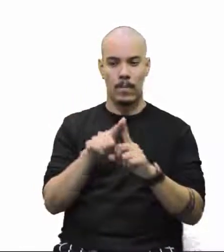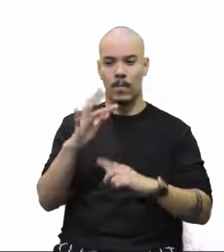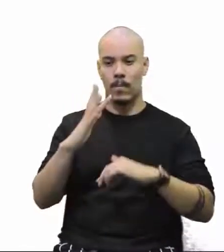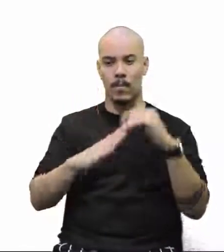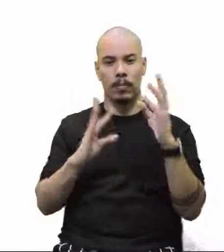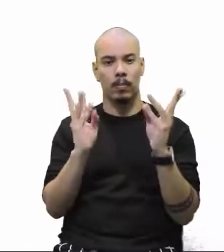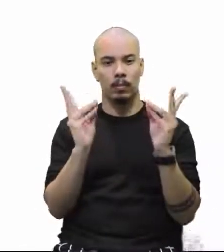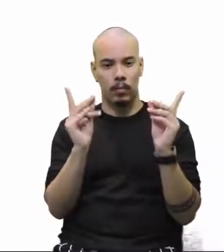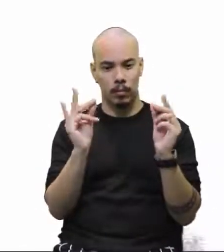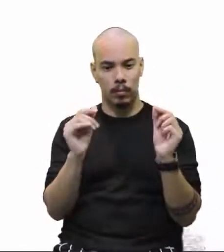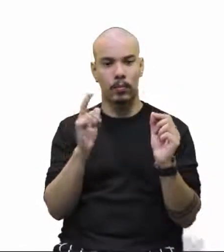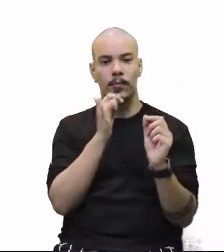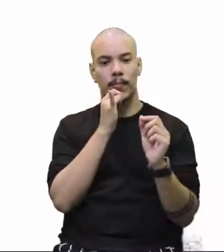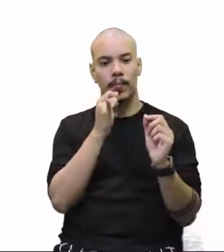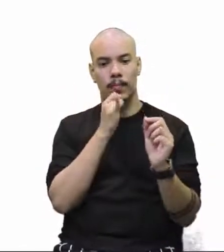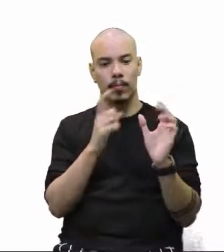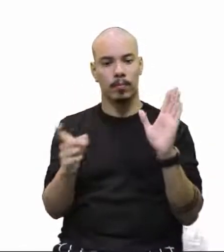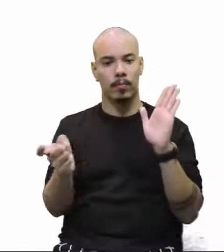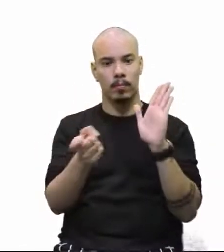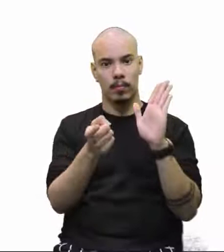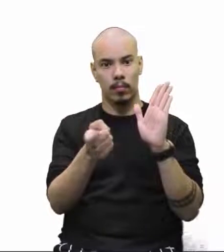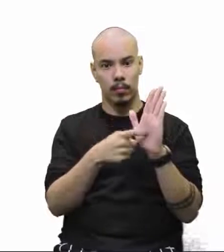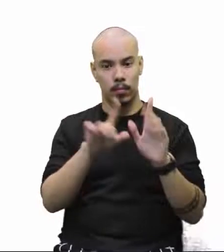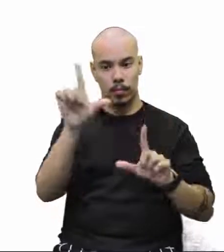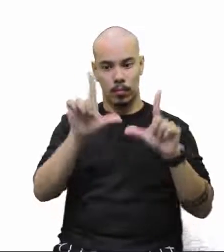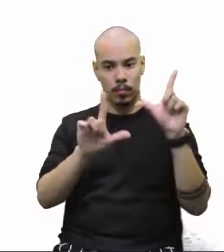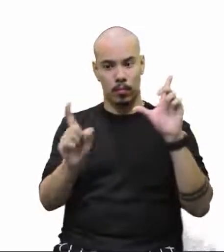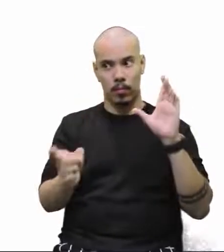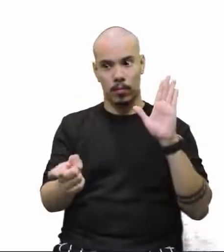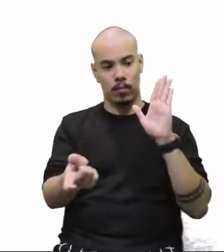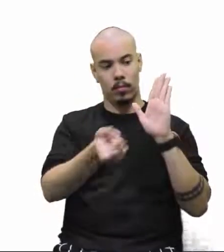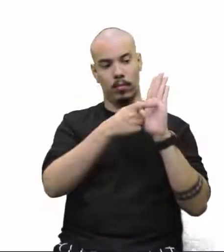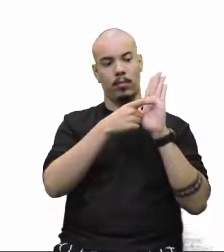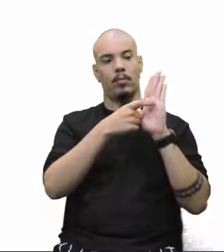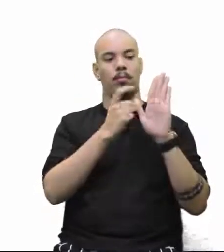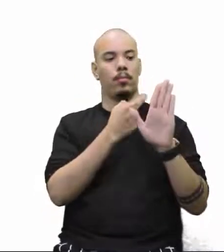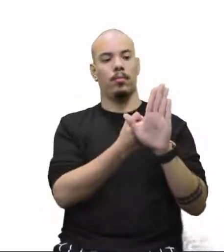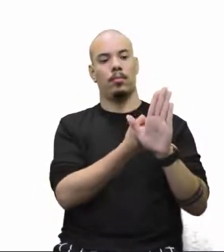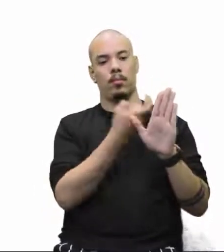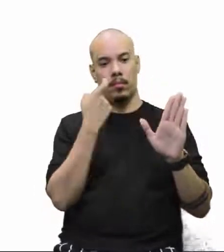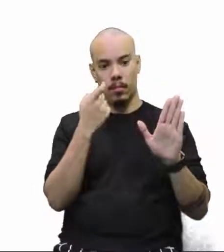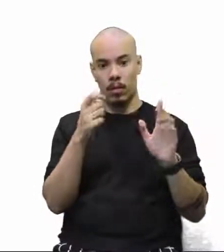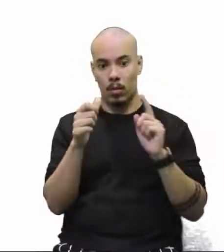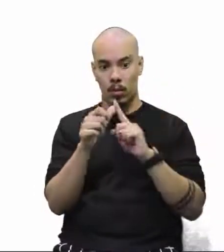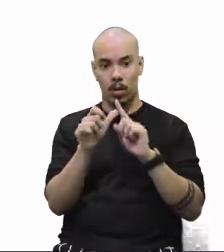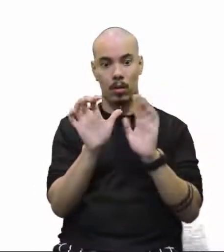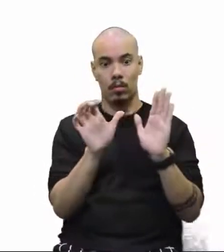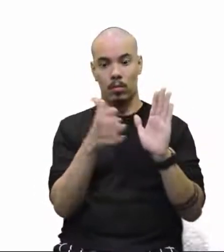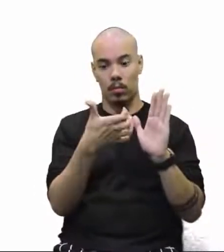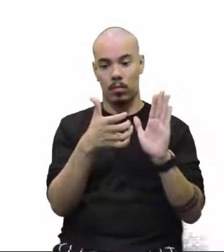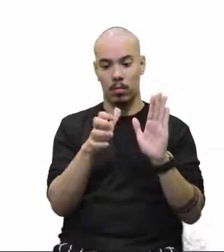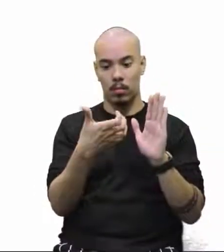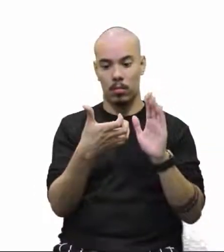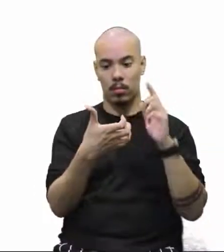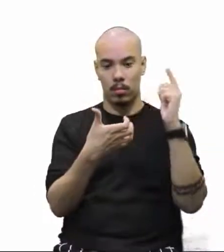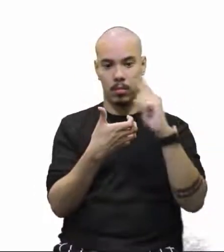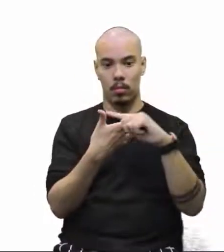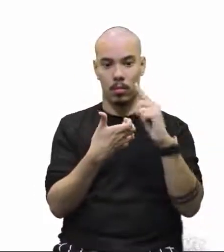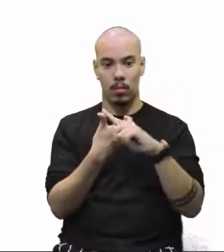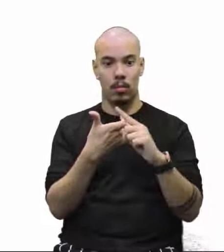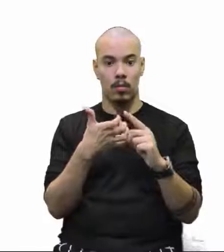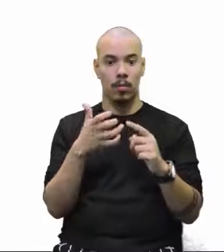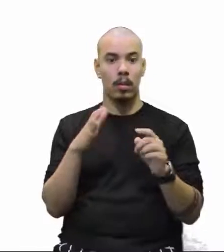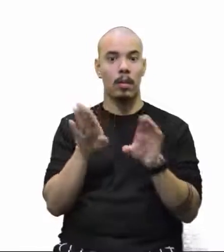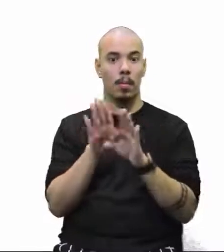na direção, tipo, entrando no monitor e o polegar aí na direção da velocidade,